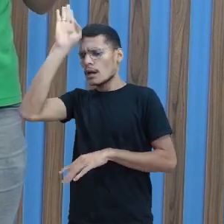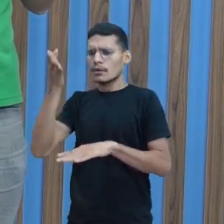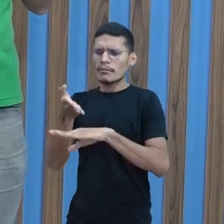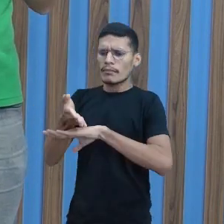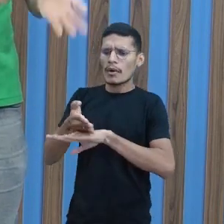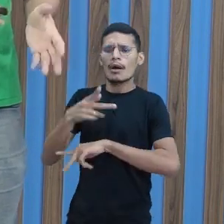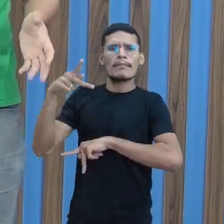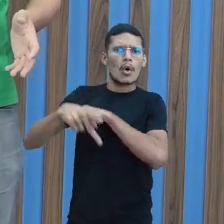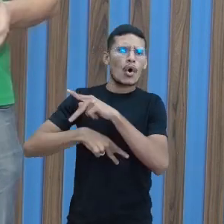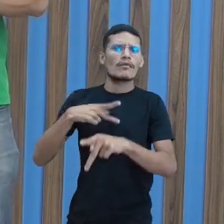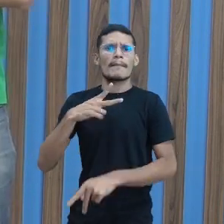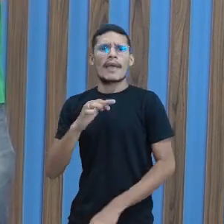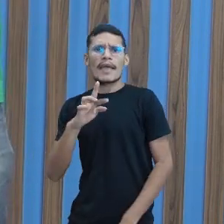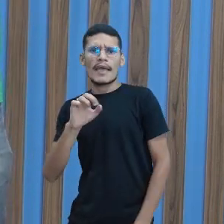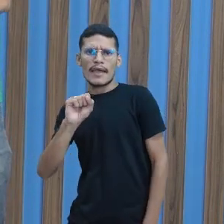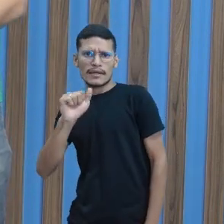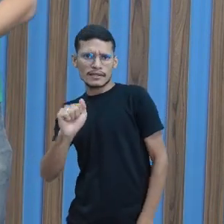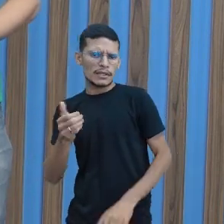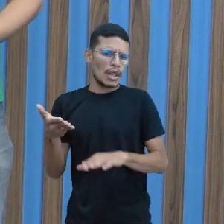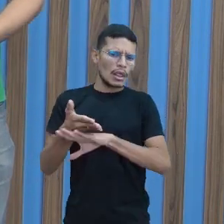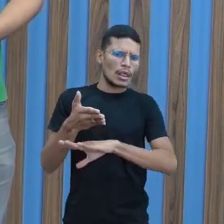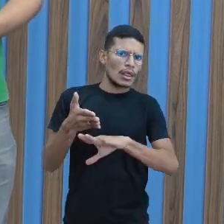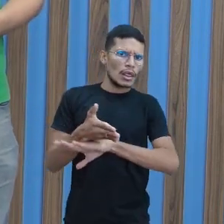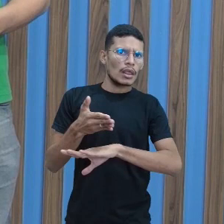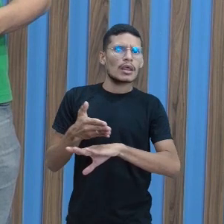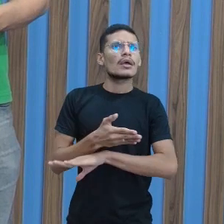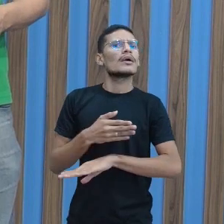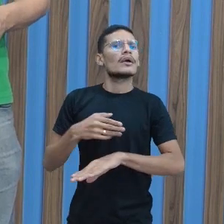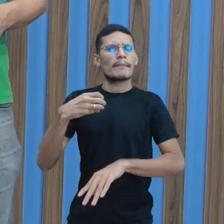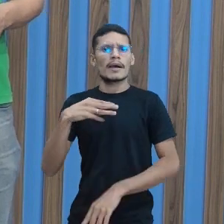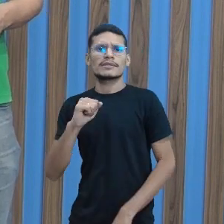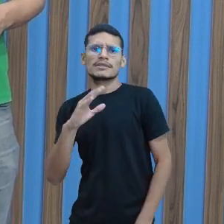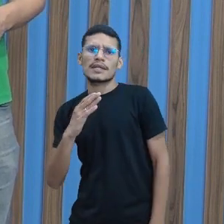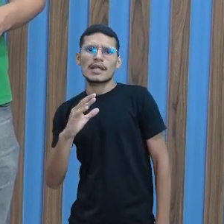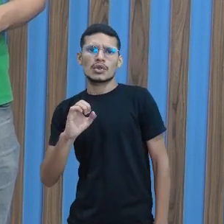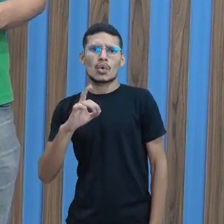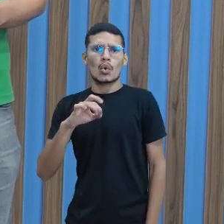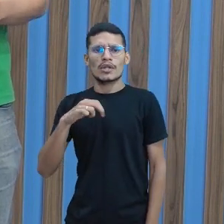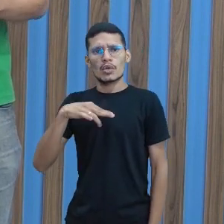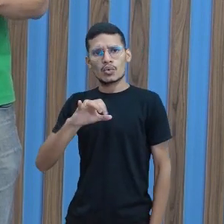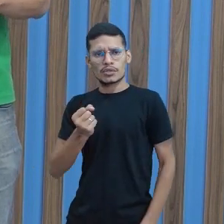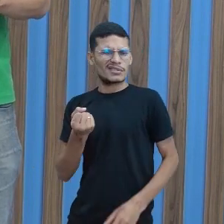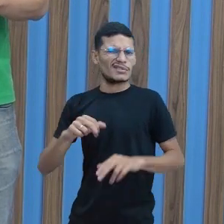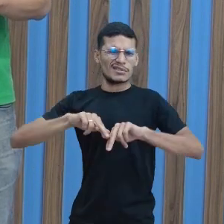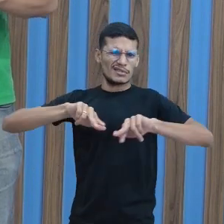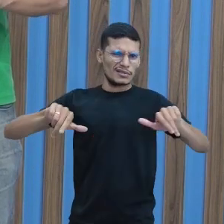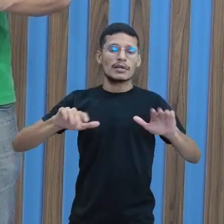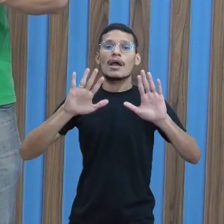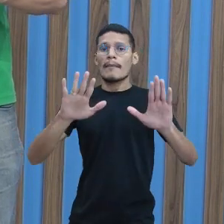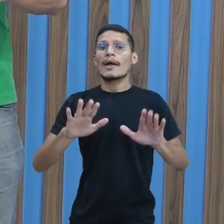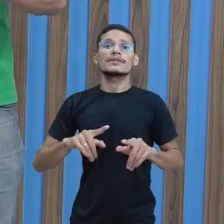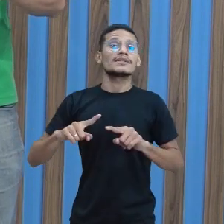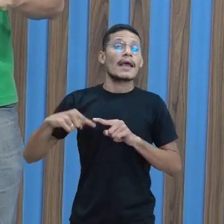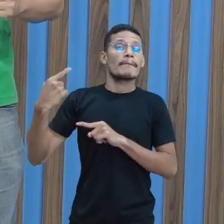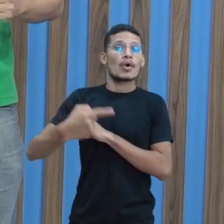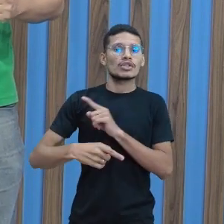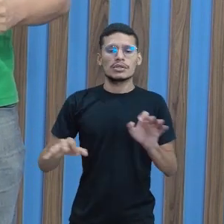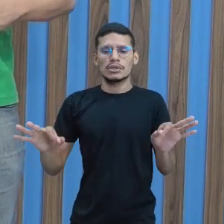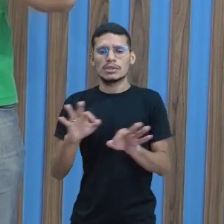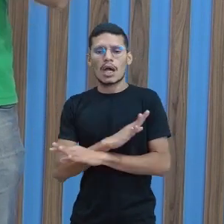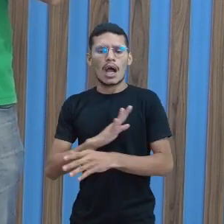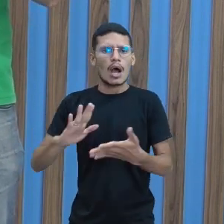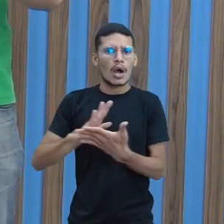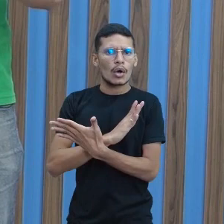pelos persas, enfim, depois pelos macedônicos, pelos romanos, enfim. Então, depois de alguns